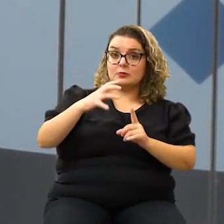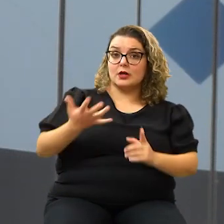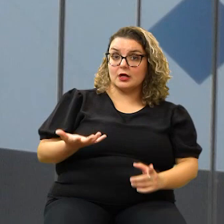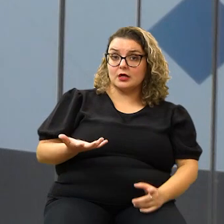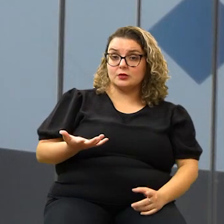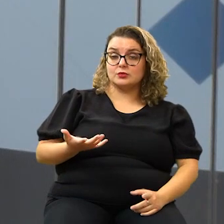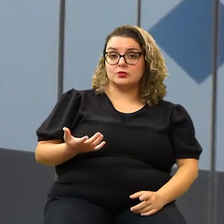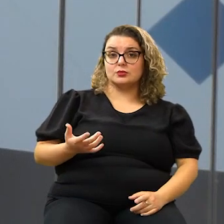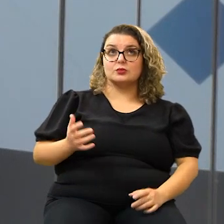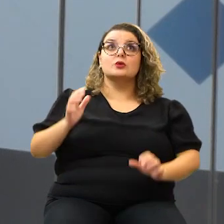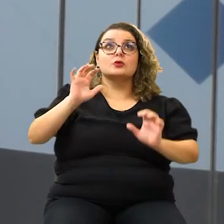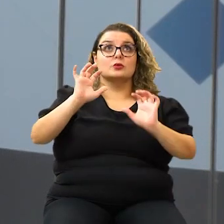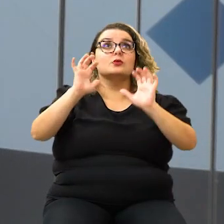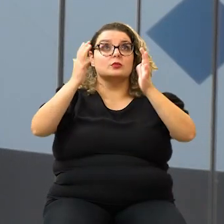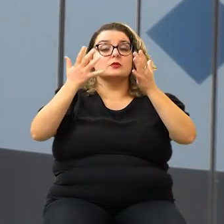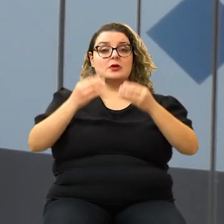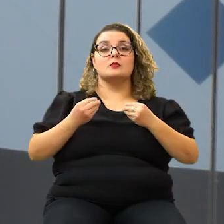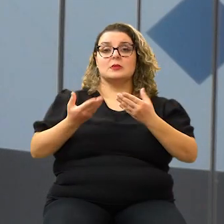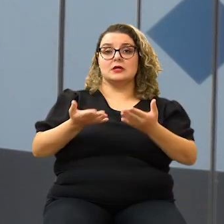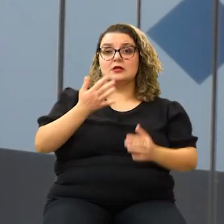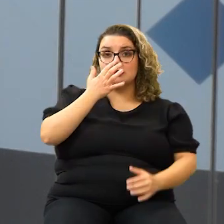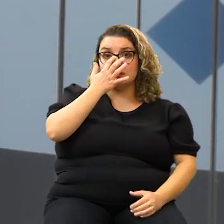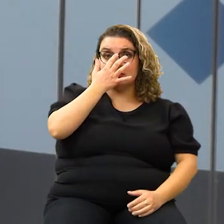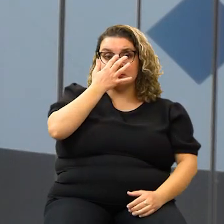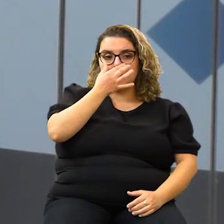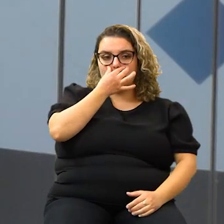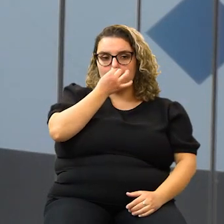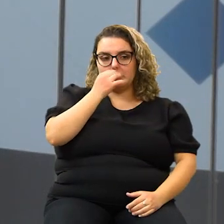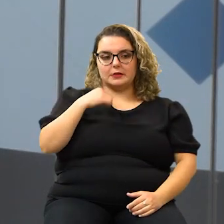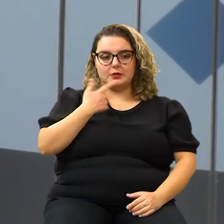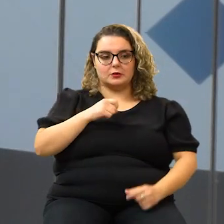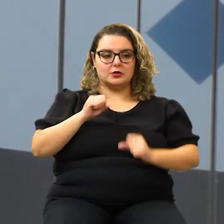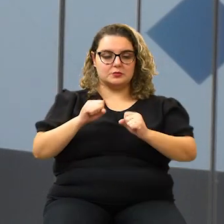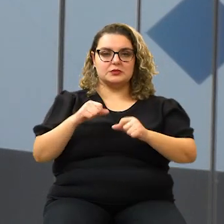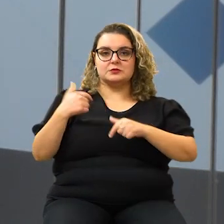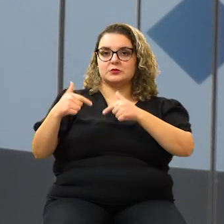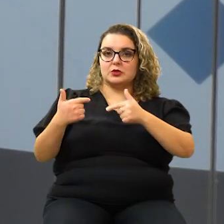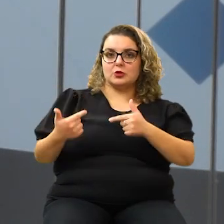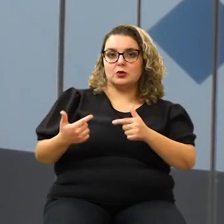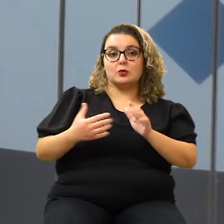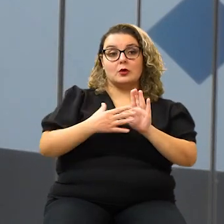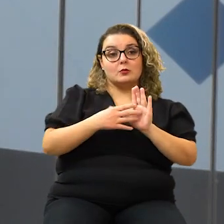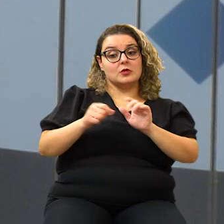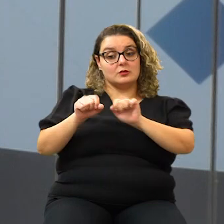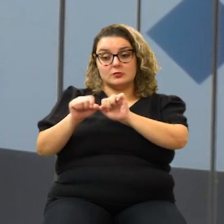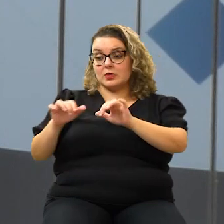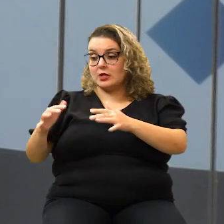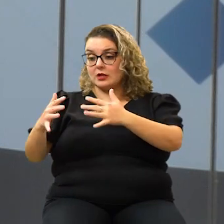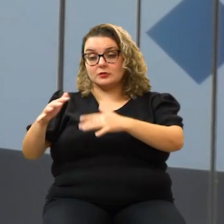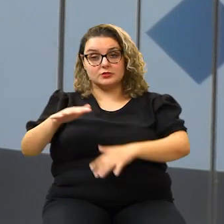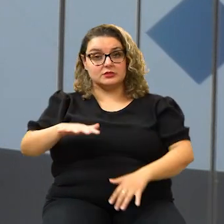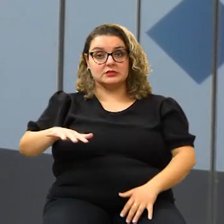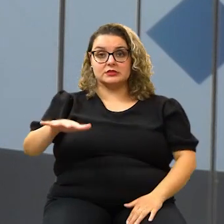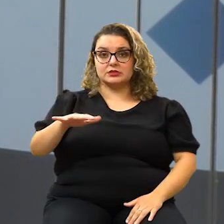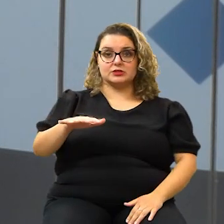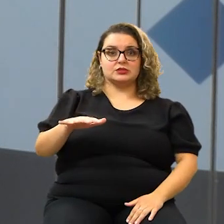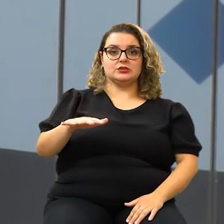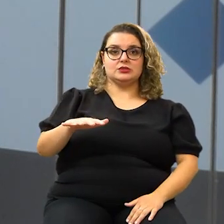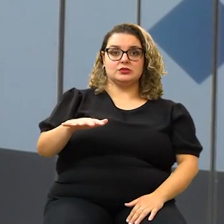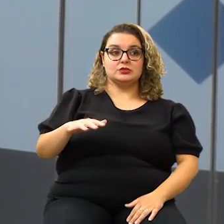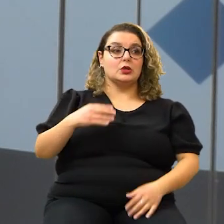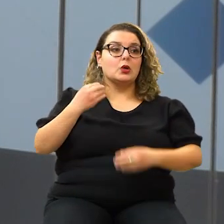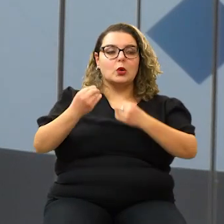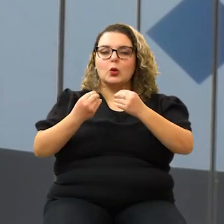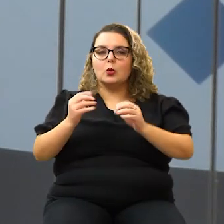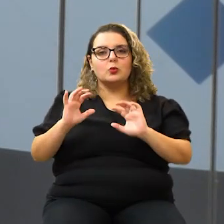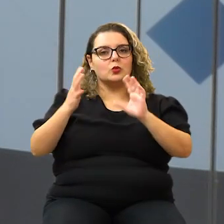o tempo traz, né? Então a gente pode trabalhar, por exemplo, com a modelagem agrícola, né? Como que o clima